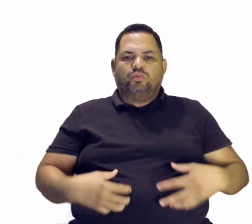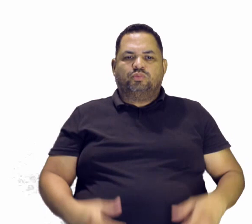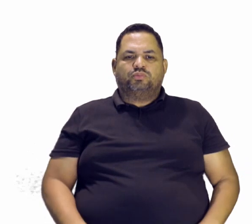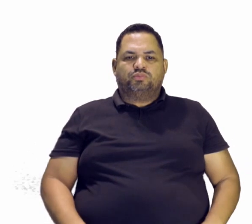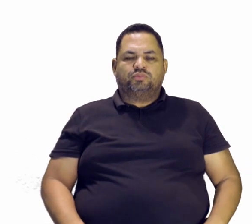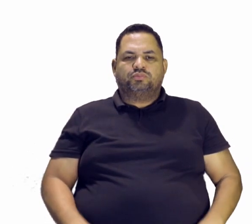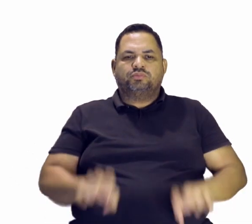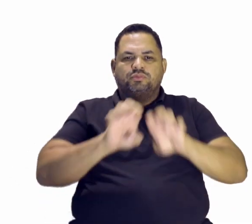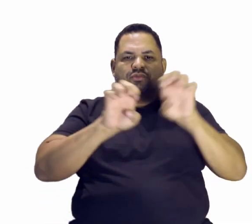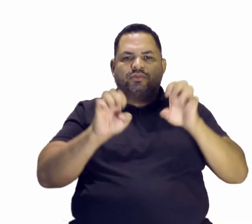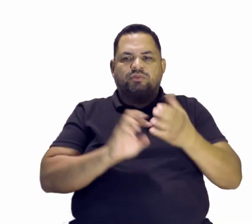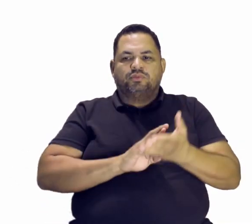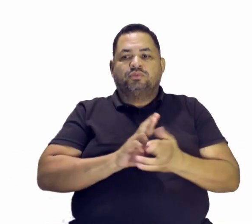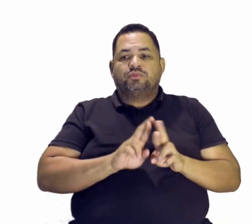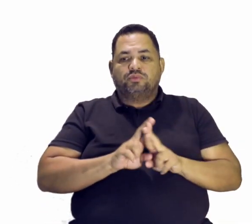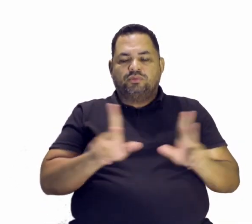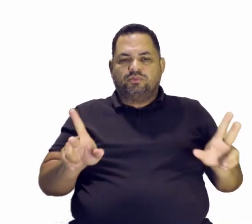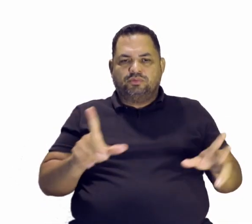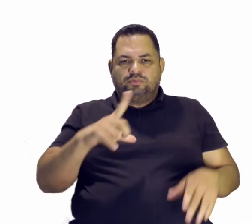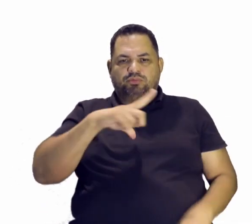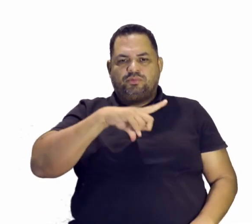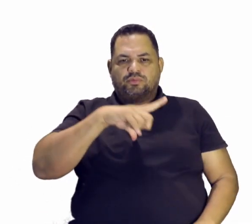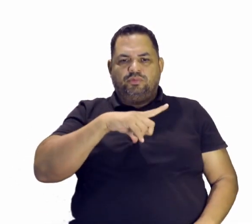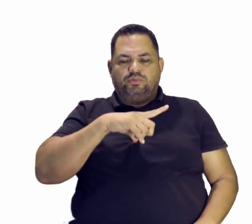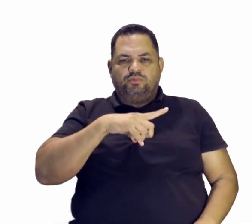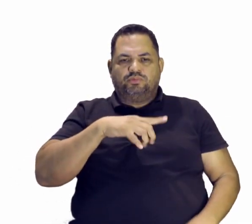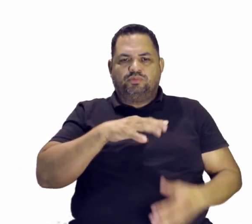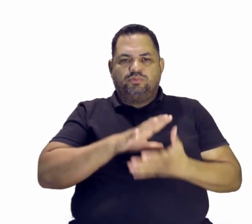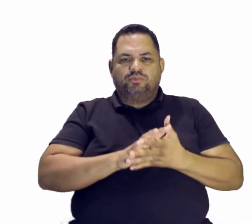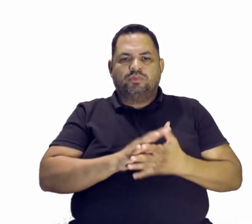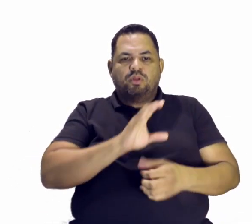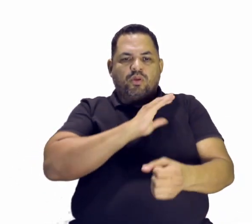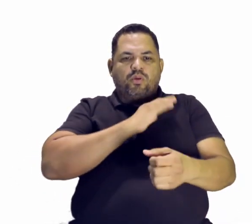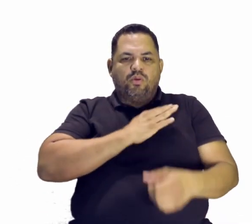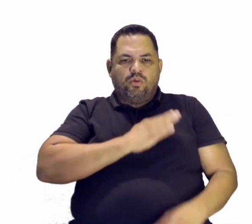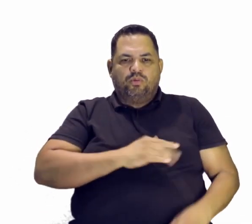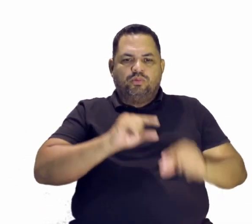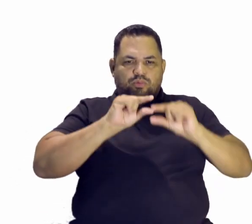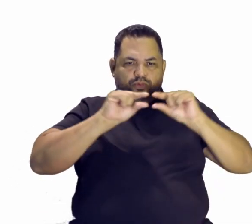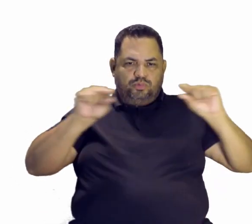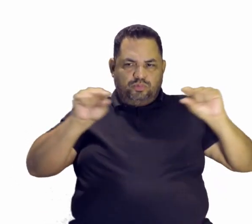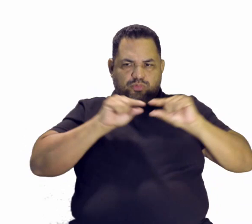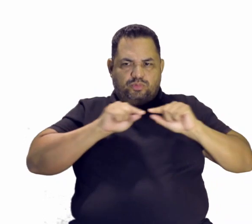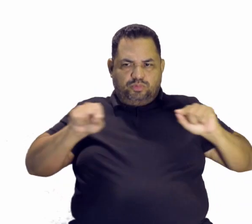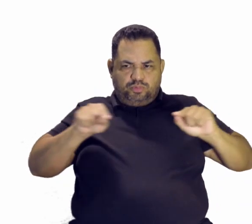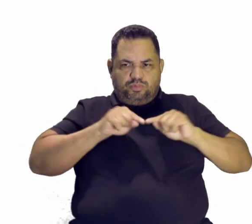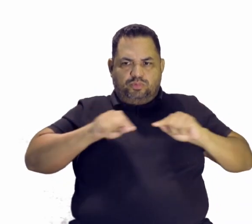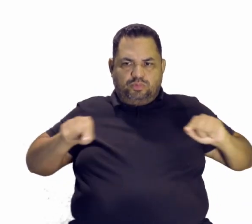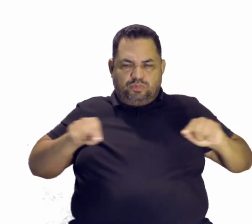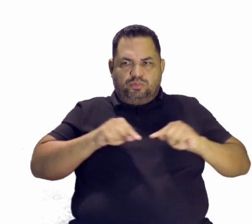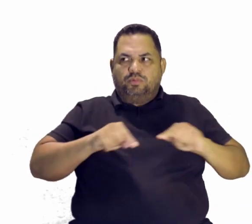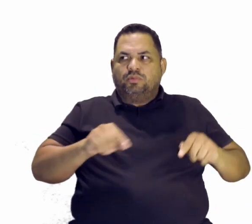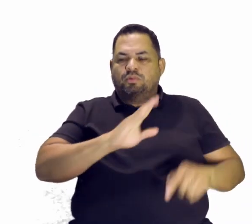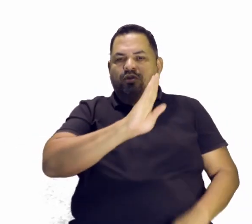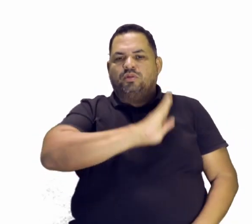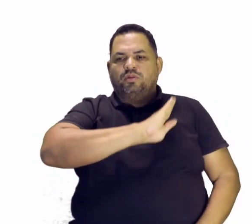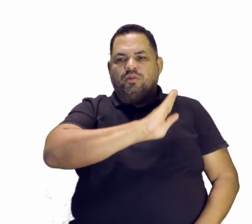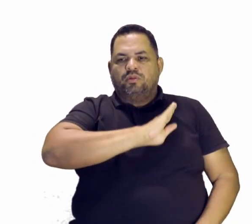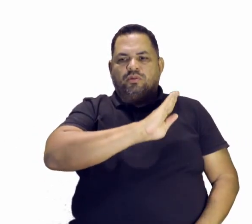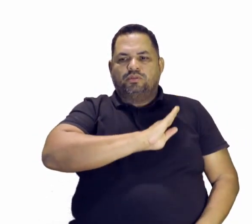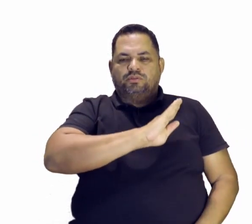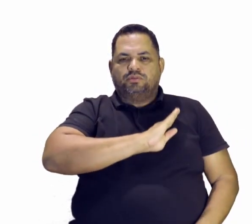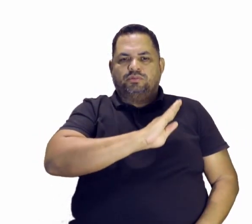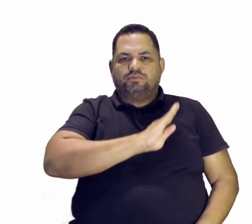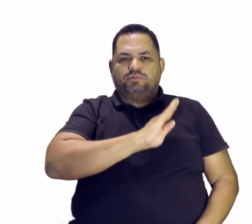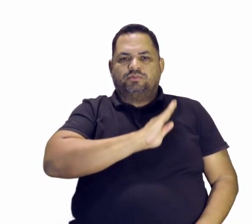estrutura diferenciada, nós temos aí o músculo estriado. E esse músculo estriado, ele está onde? No coração. Então,